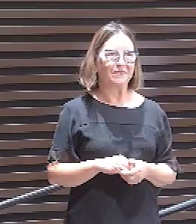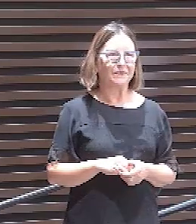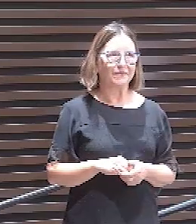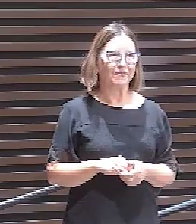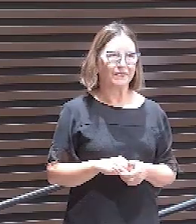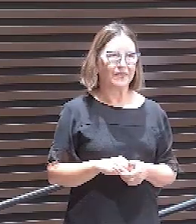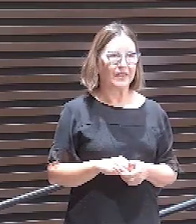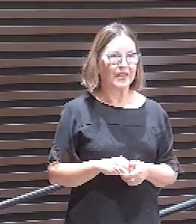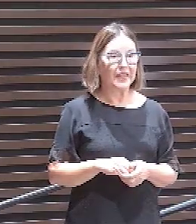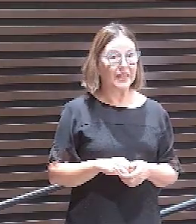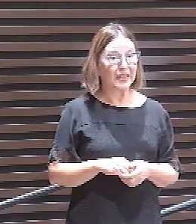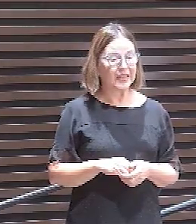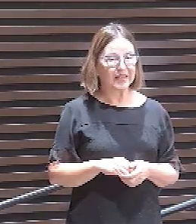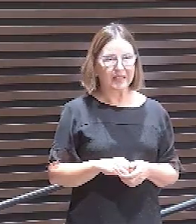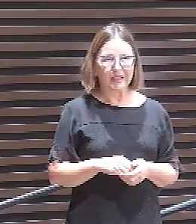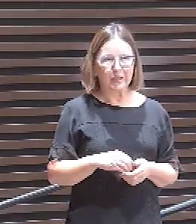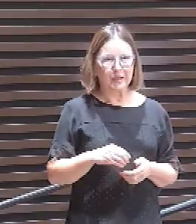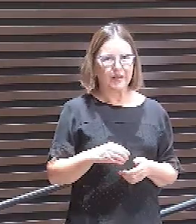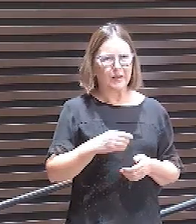nem o meu filho.